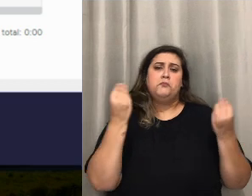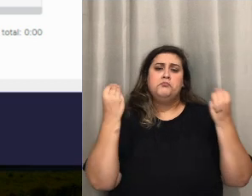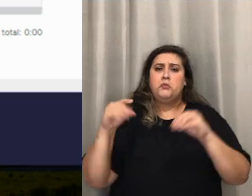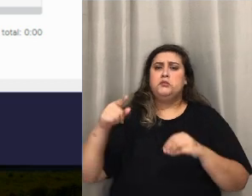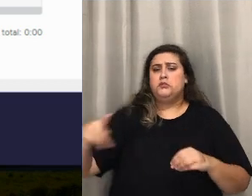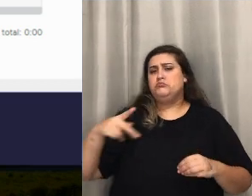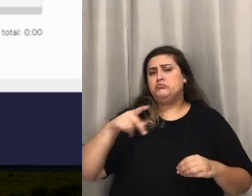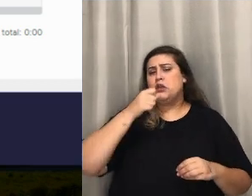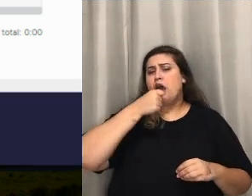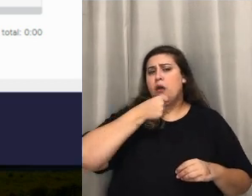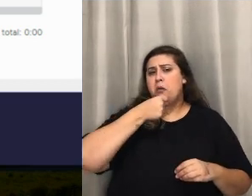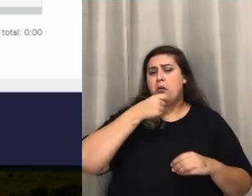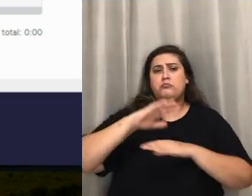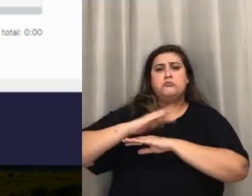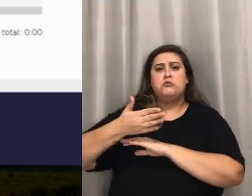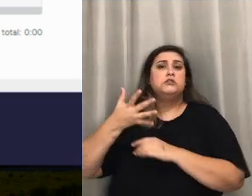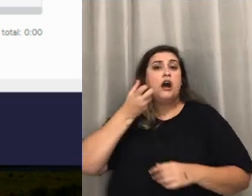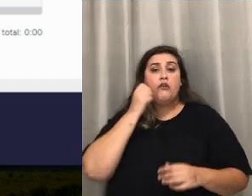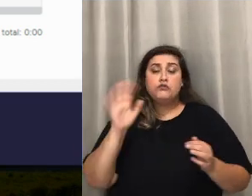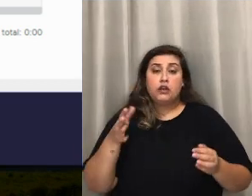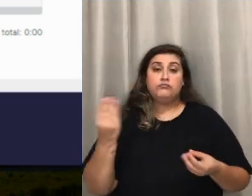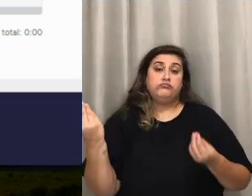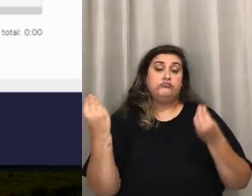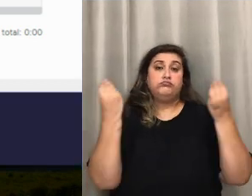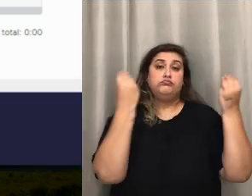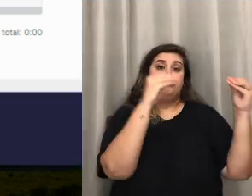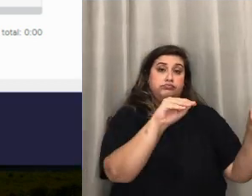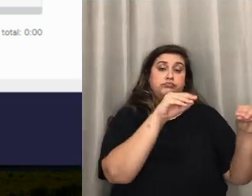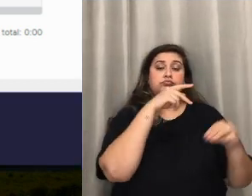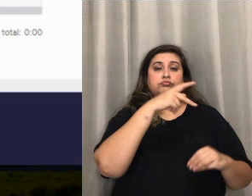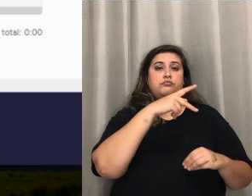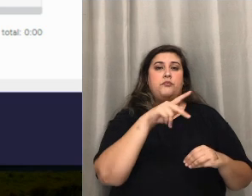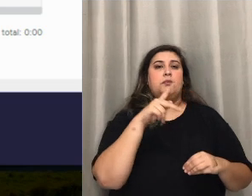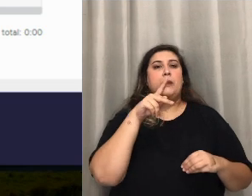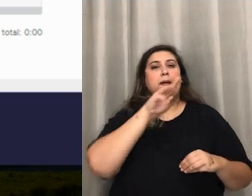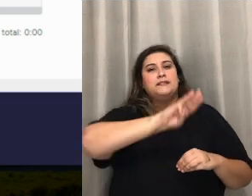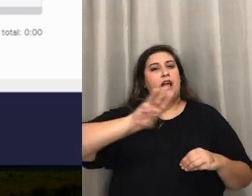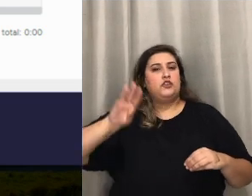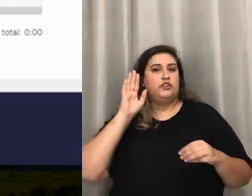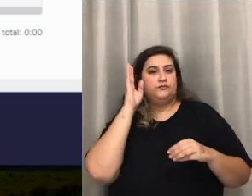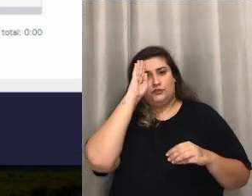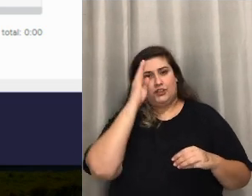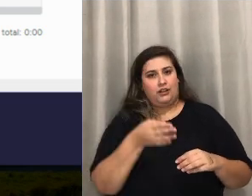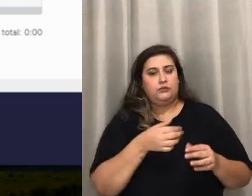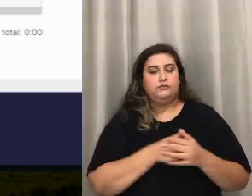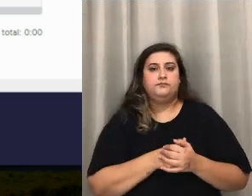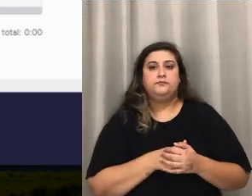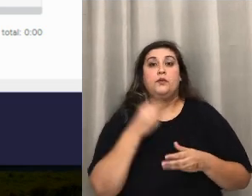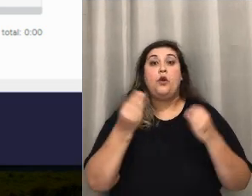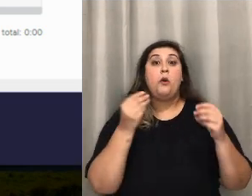transmissão de um áudio que está no seu computador ou no celular e importar para dentro da